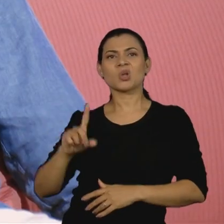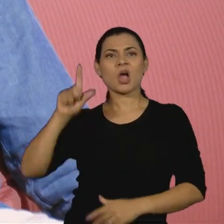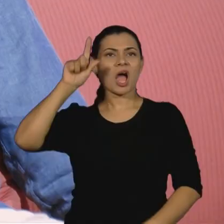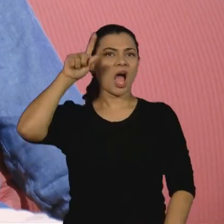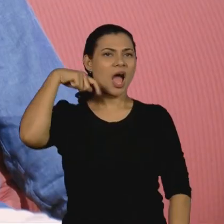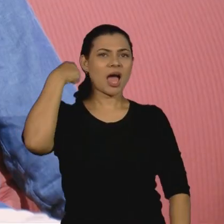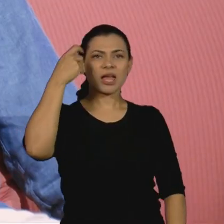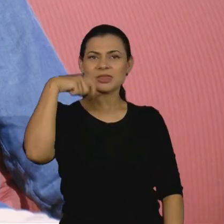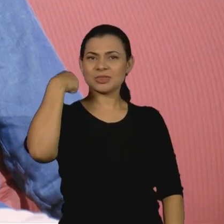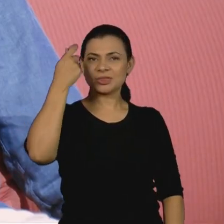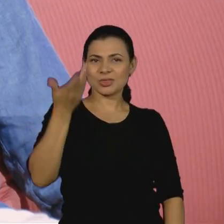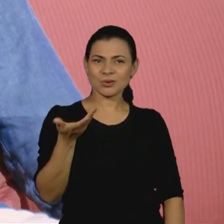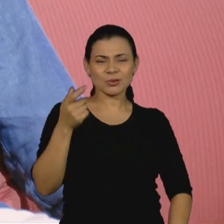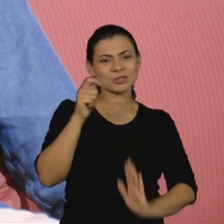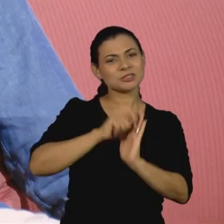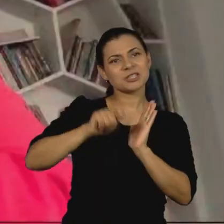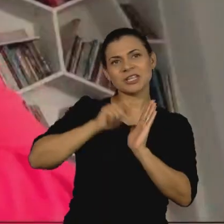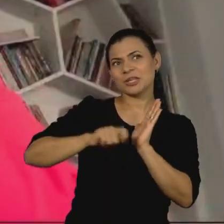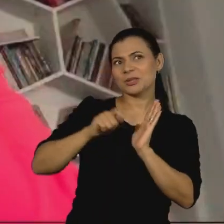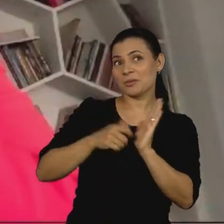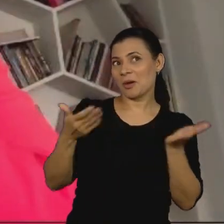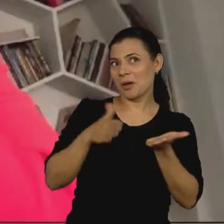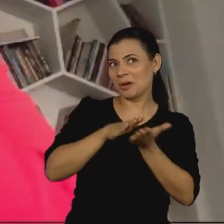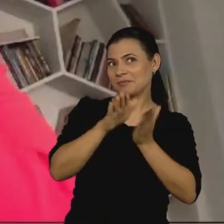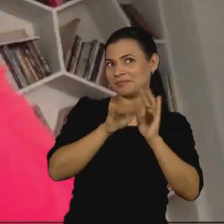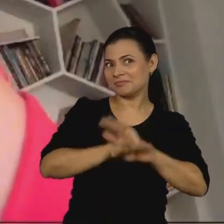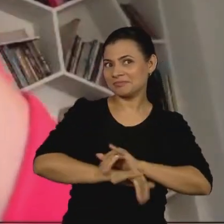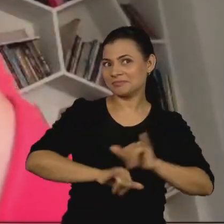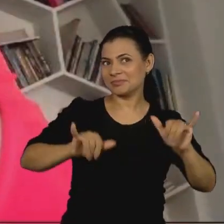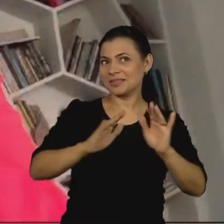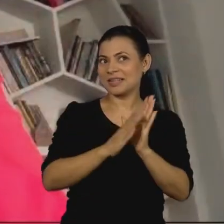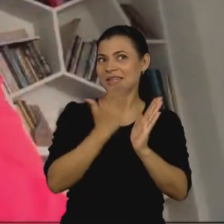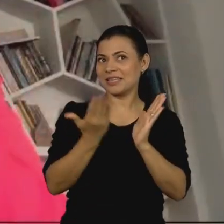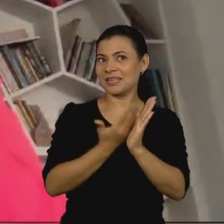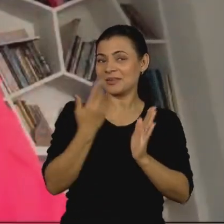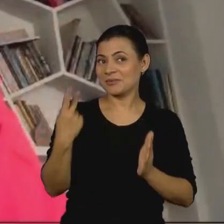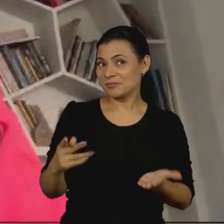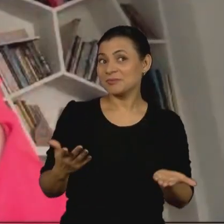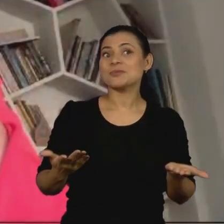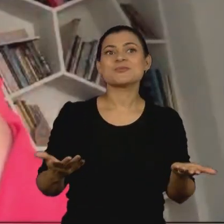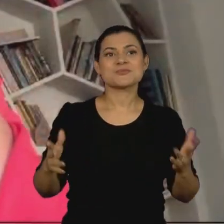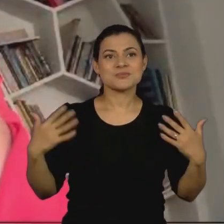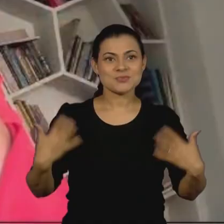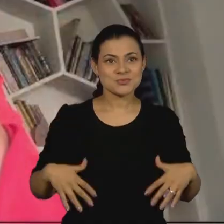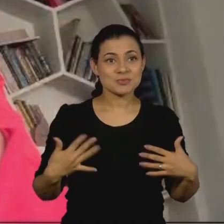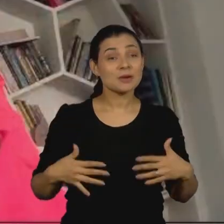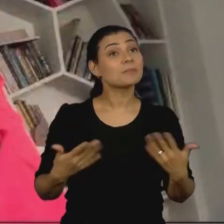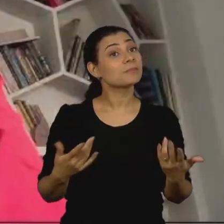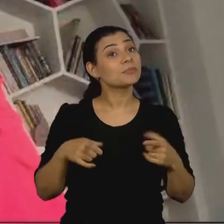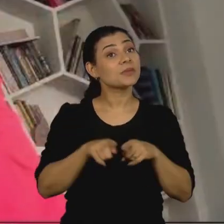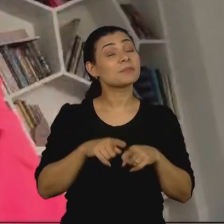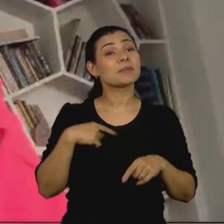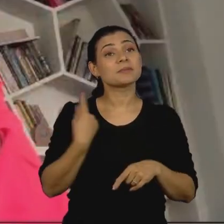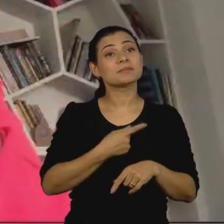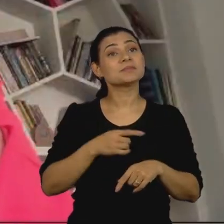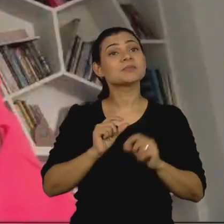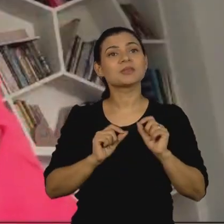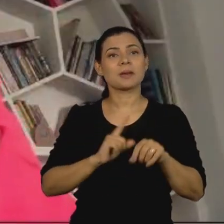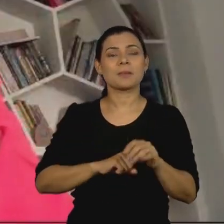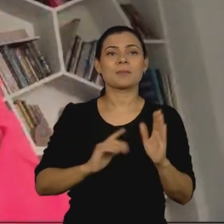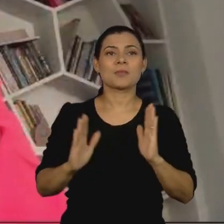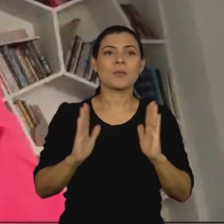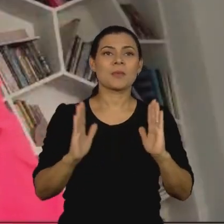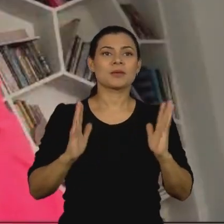ator, escritor agora, né, que ele lançou o livro dele. E uma coisa que aconteceu com a gente que para mim é um momento